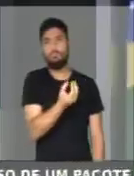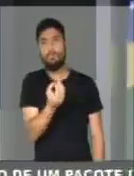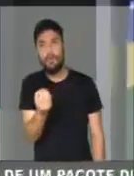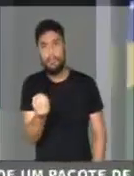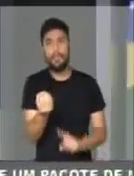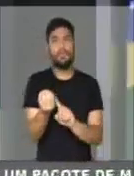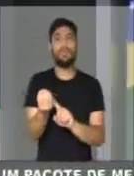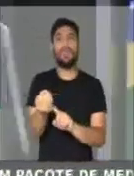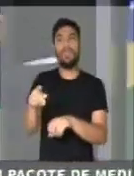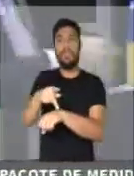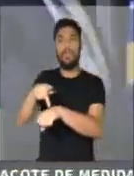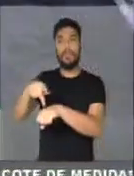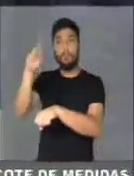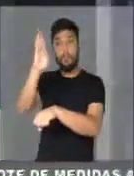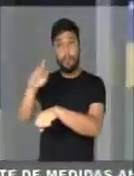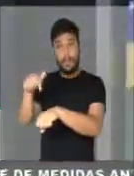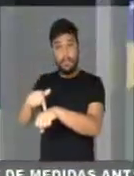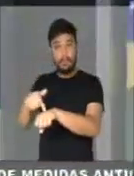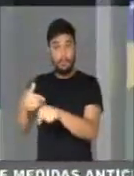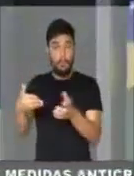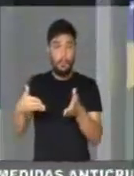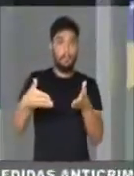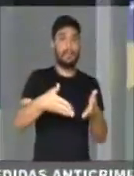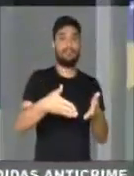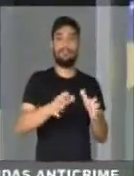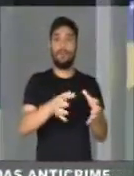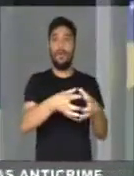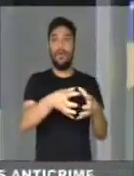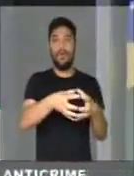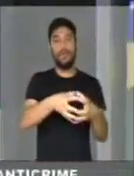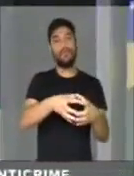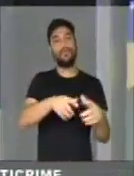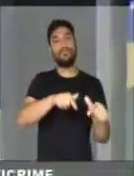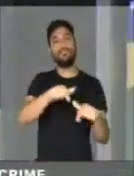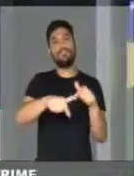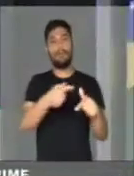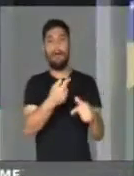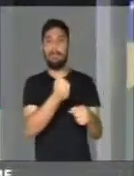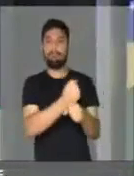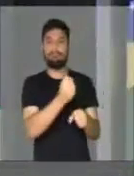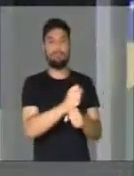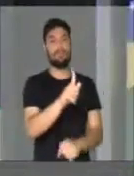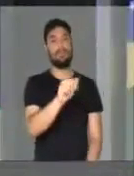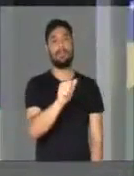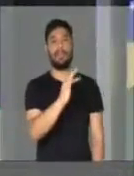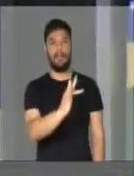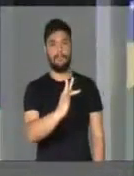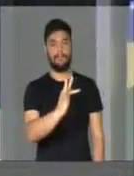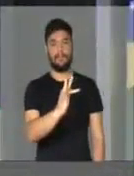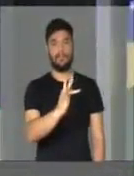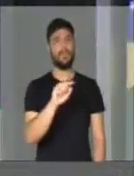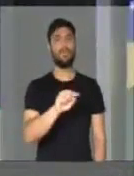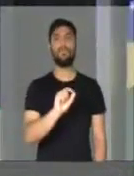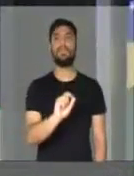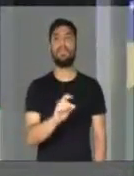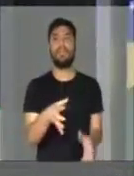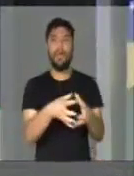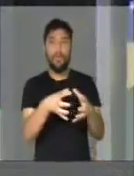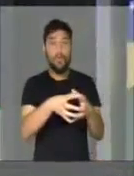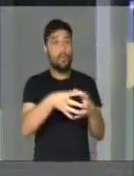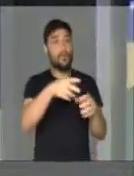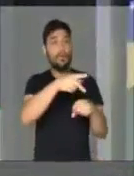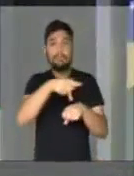o Brasil passou a integrar como país membro o Grupo de Ação Financeira, GAF,